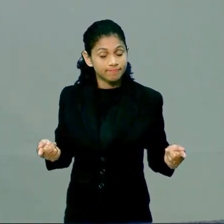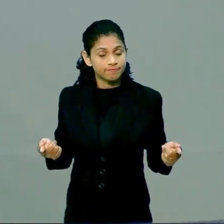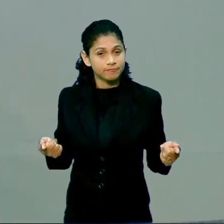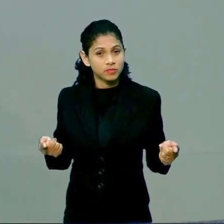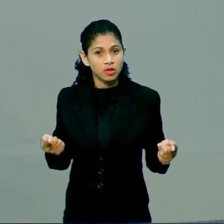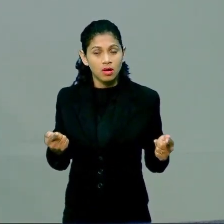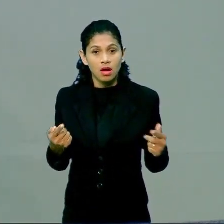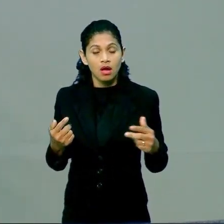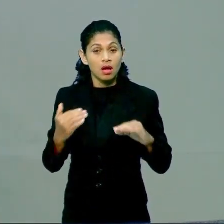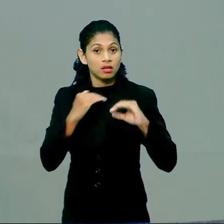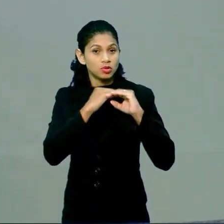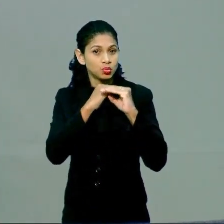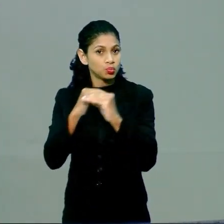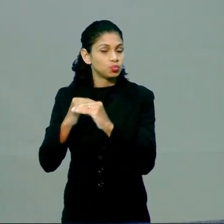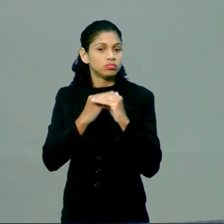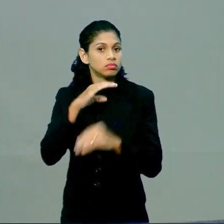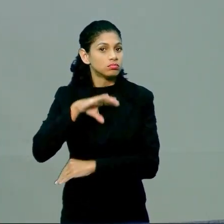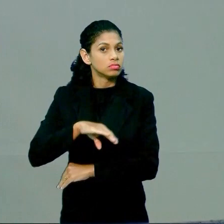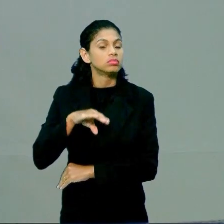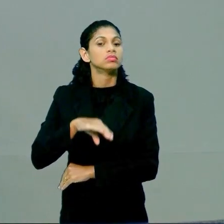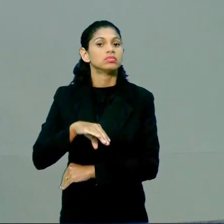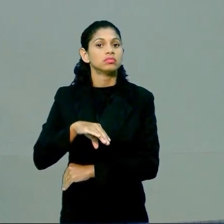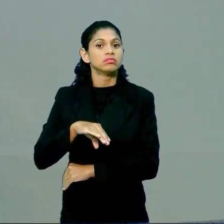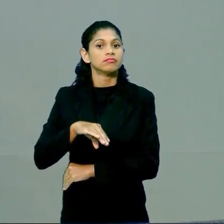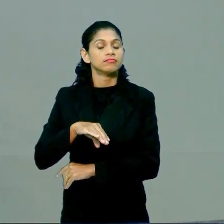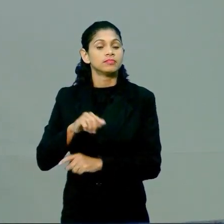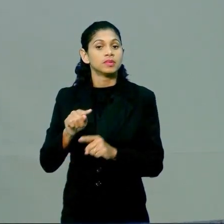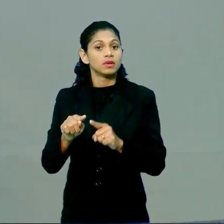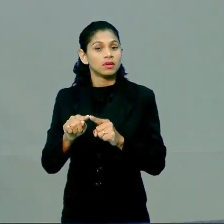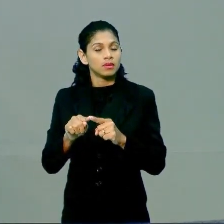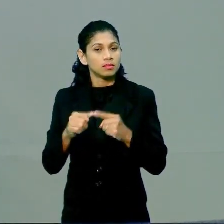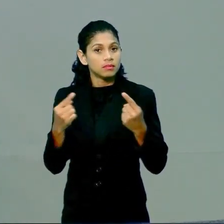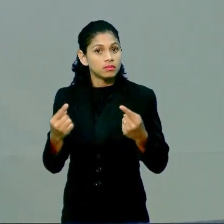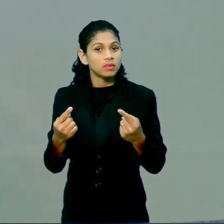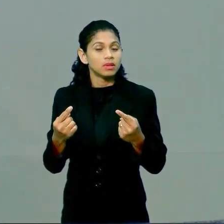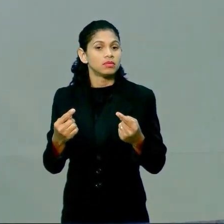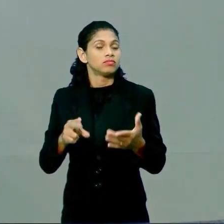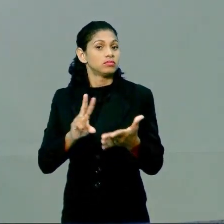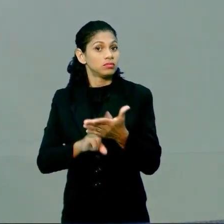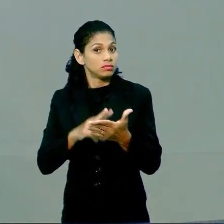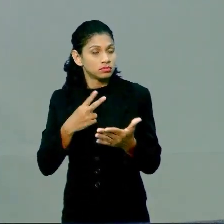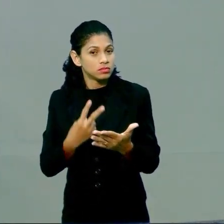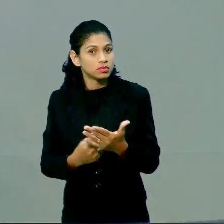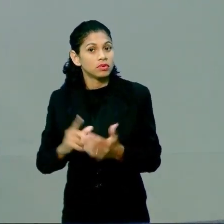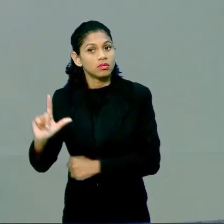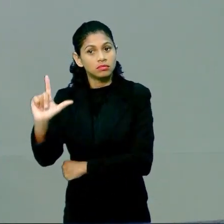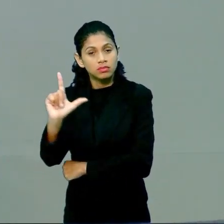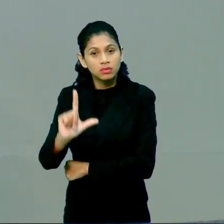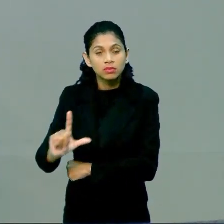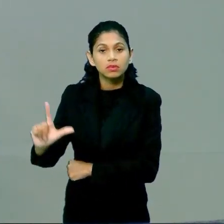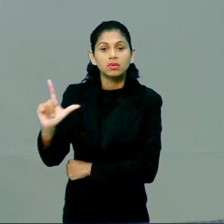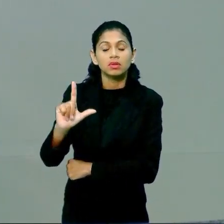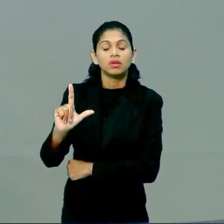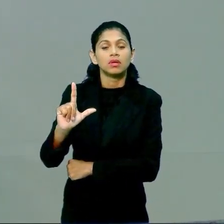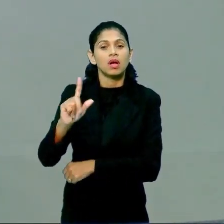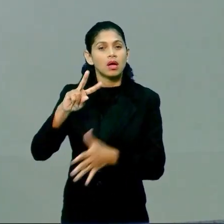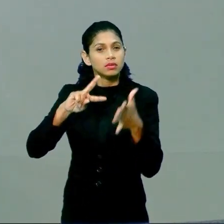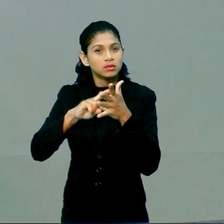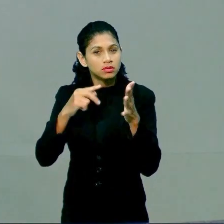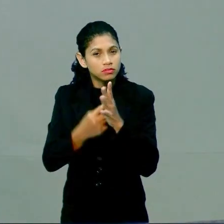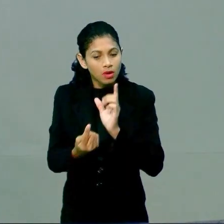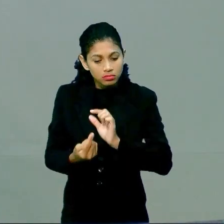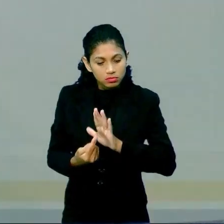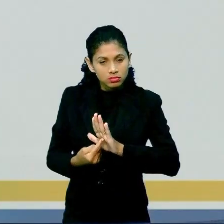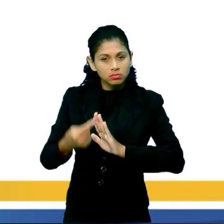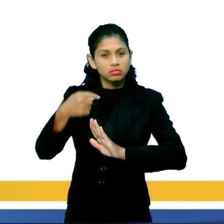português mas uma numa tradução literária né ou semântica de significado é isso mesmo é